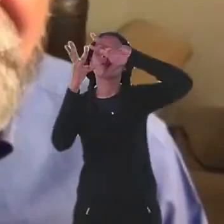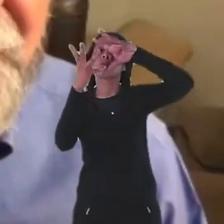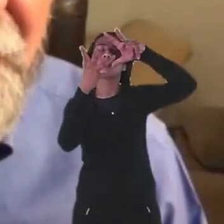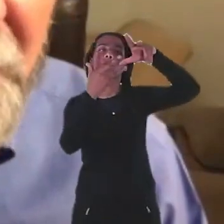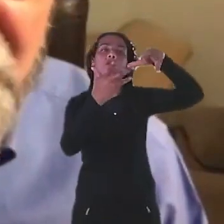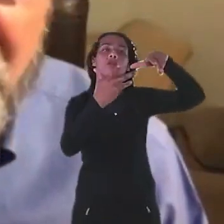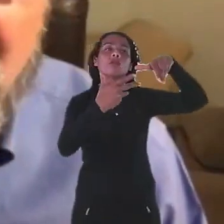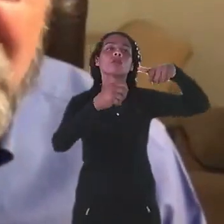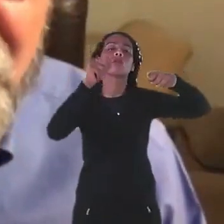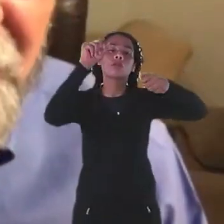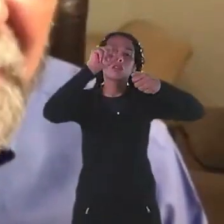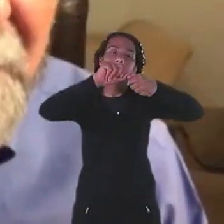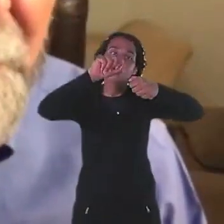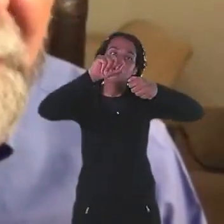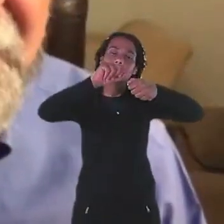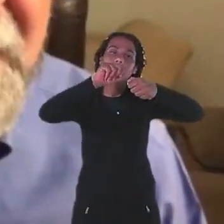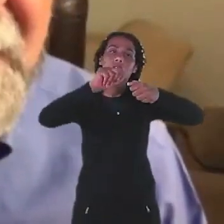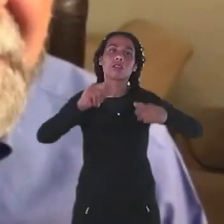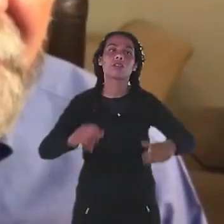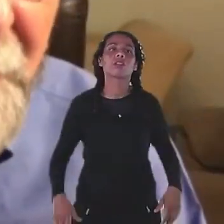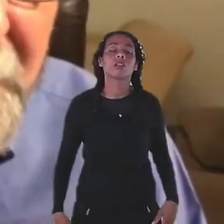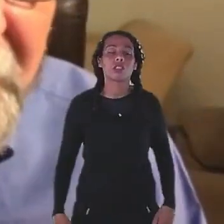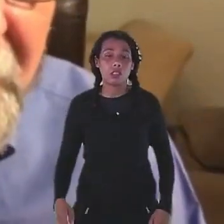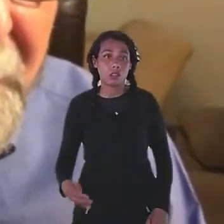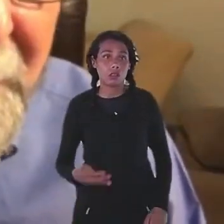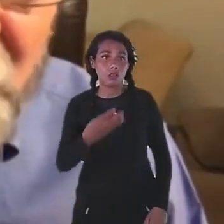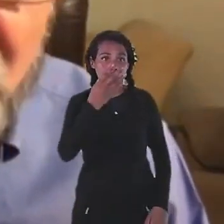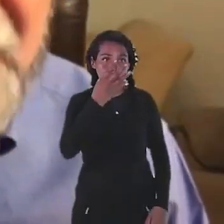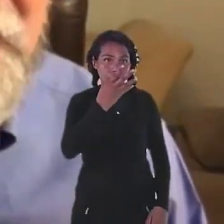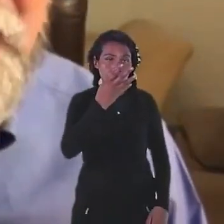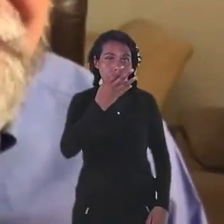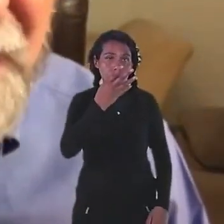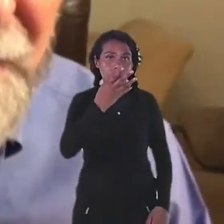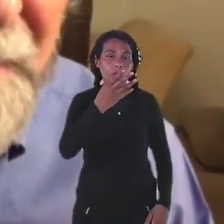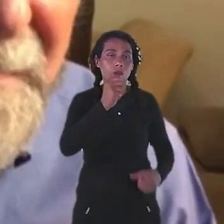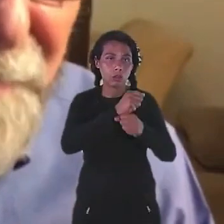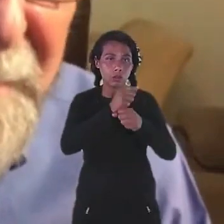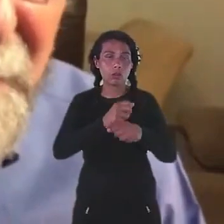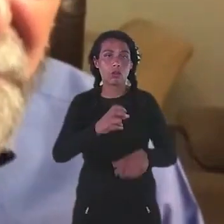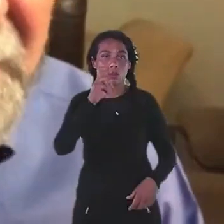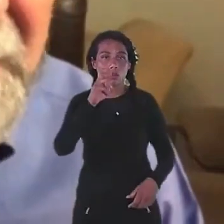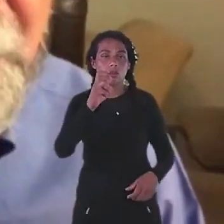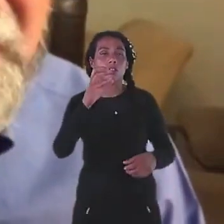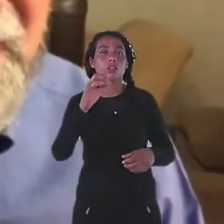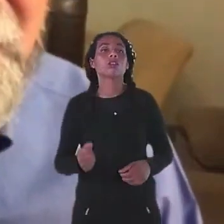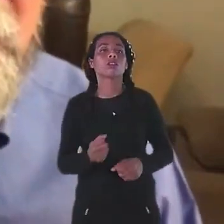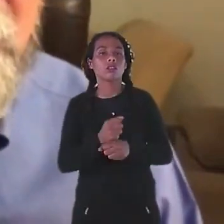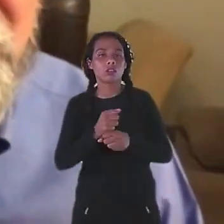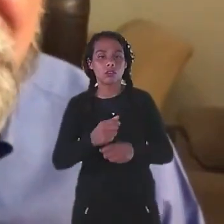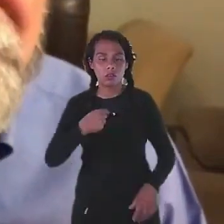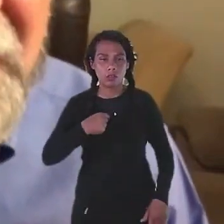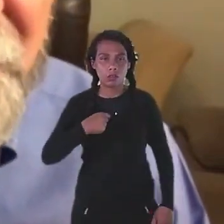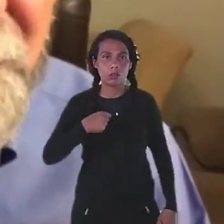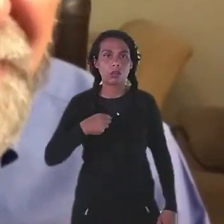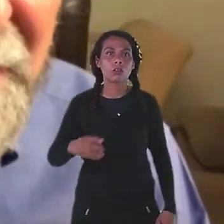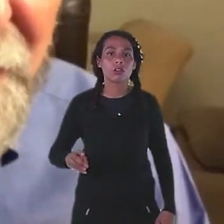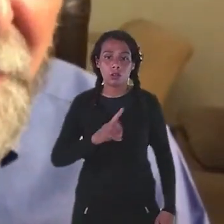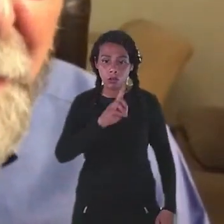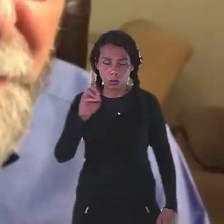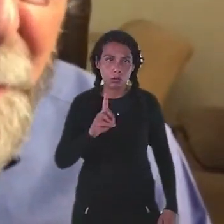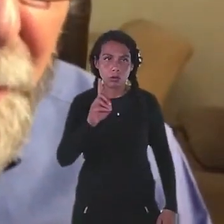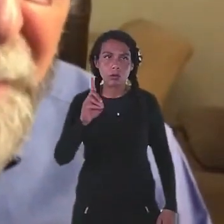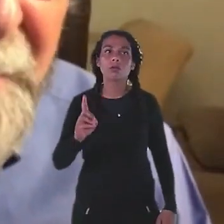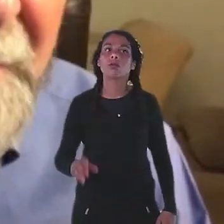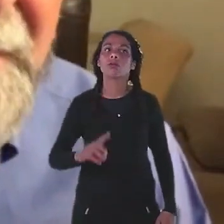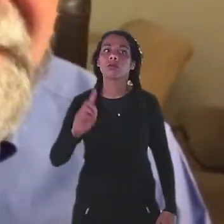longo dos 4 anos que levou para escrever esse livro, que eu não estava sozinho nessa visão, né? De repente eu encontro um